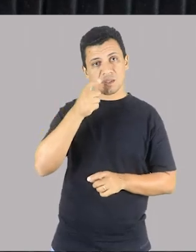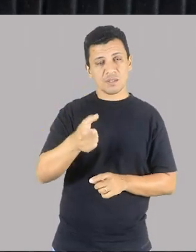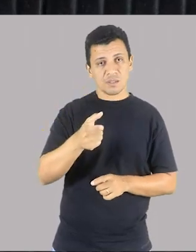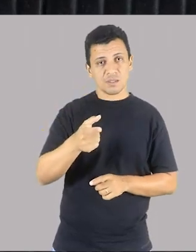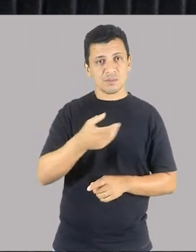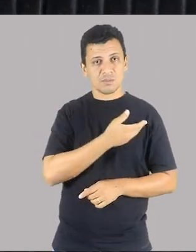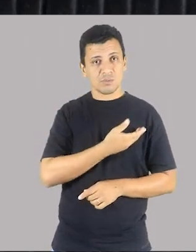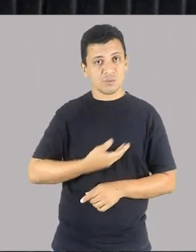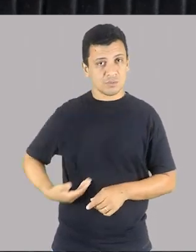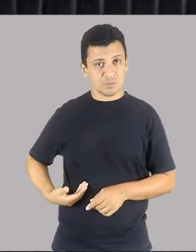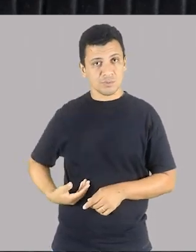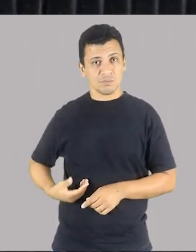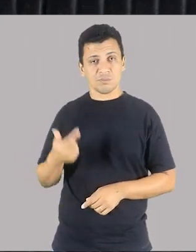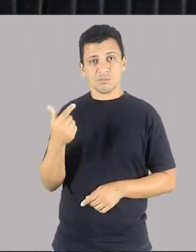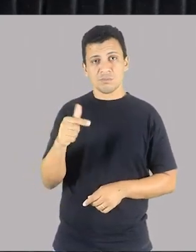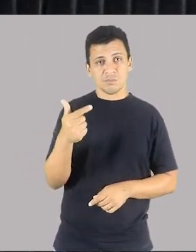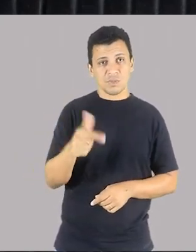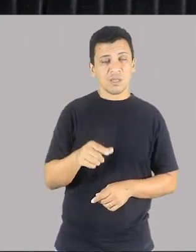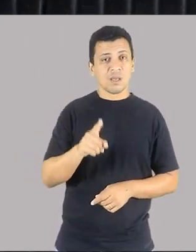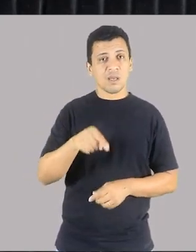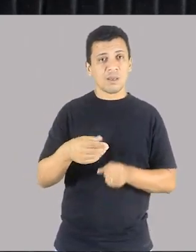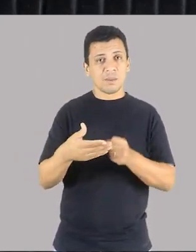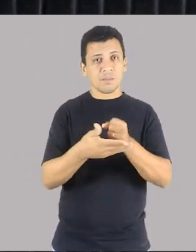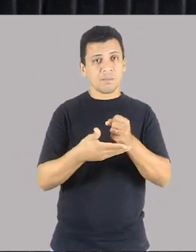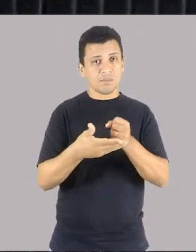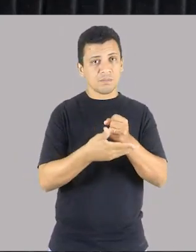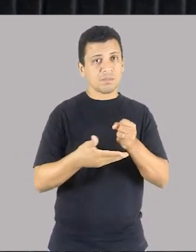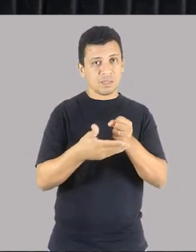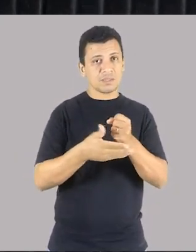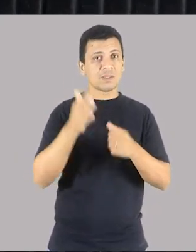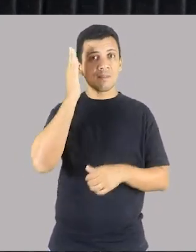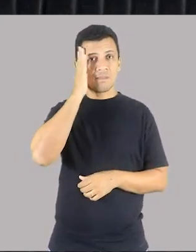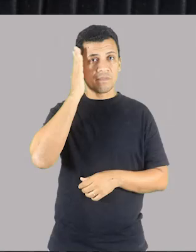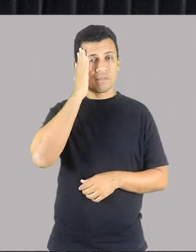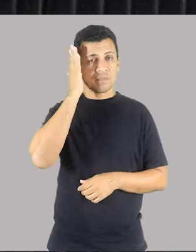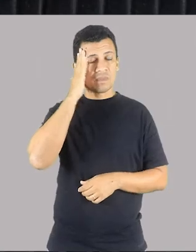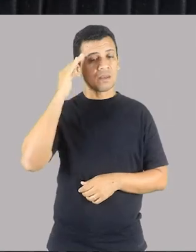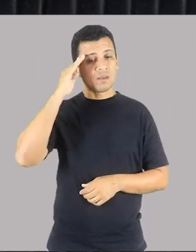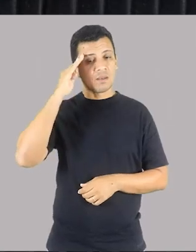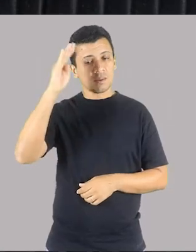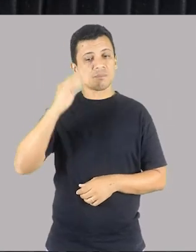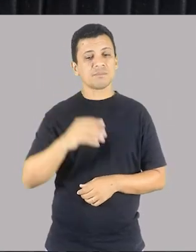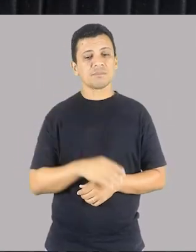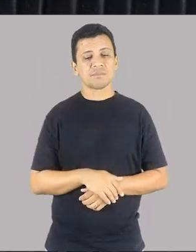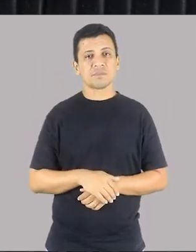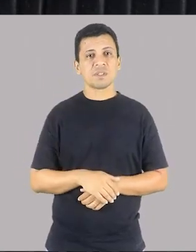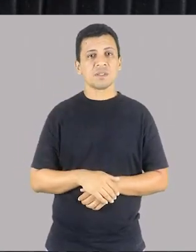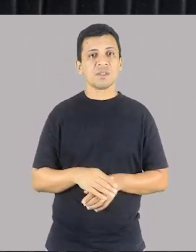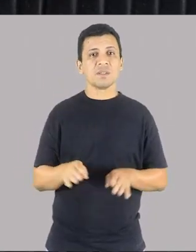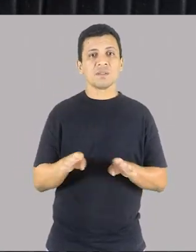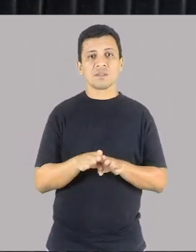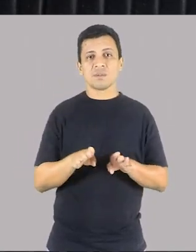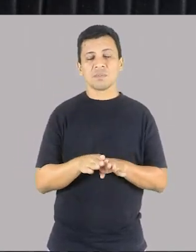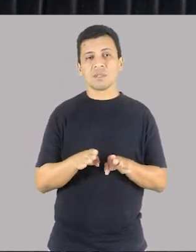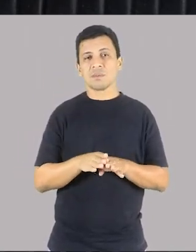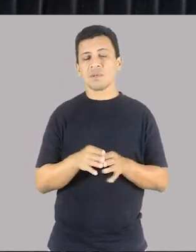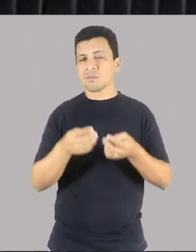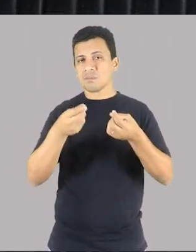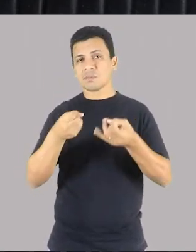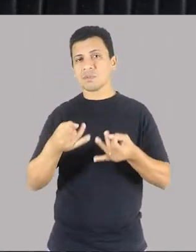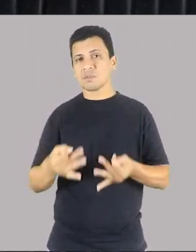na Constituição. Falamos aqui das duas pedras de toque, de dois princípios que, na verdade, são implícitos, que é a supremacia